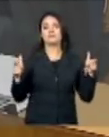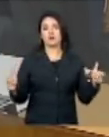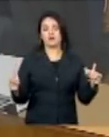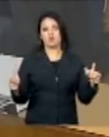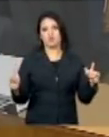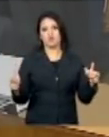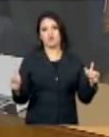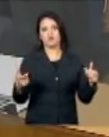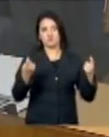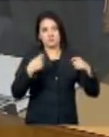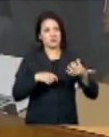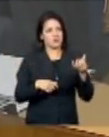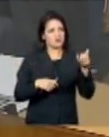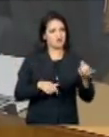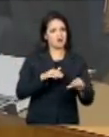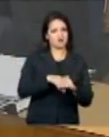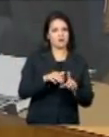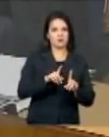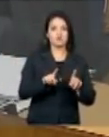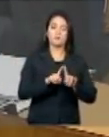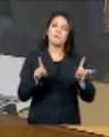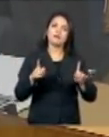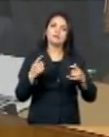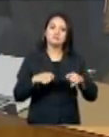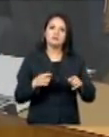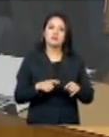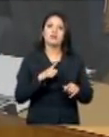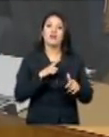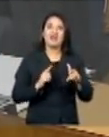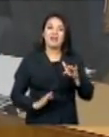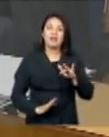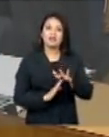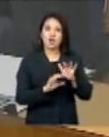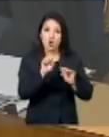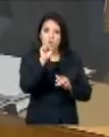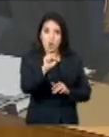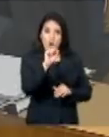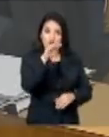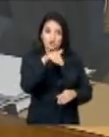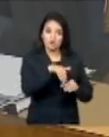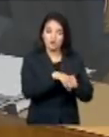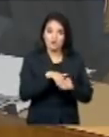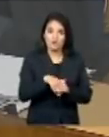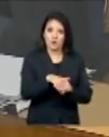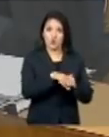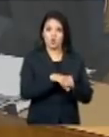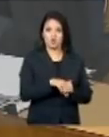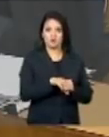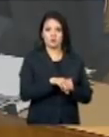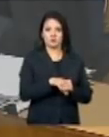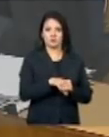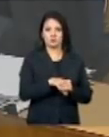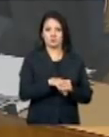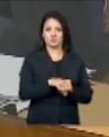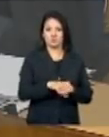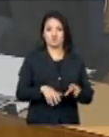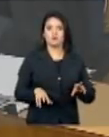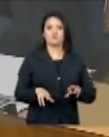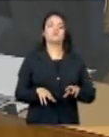motos é preciso que haja oito votos em sentido contrário a